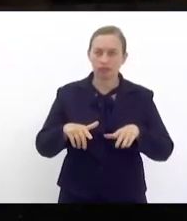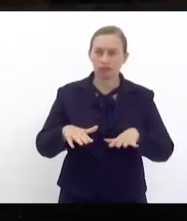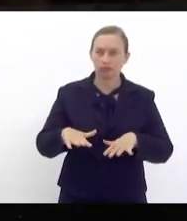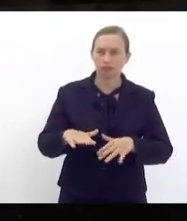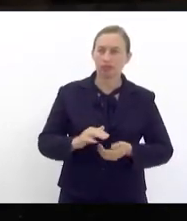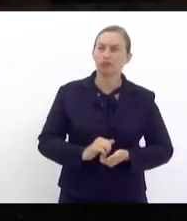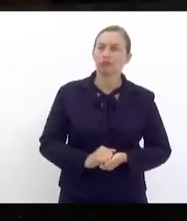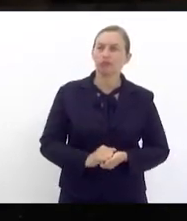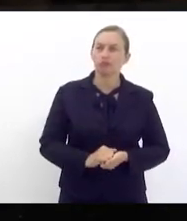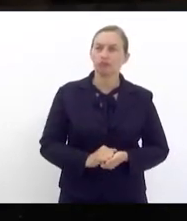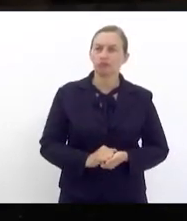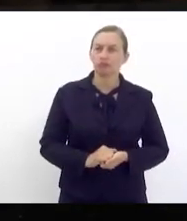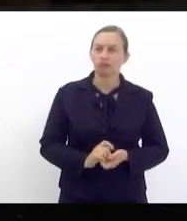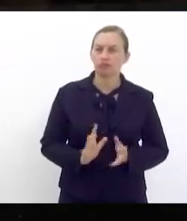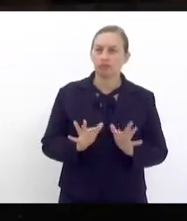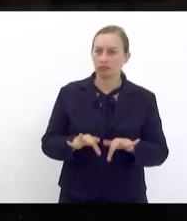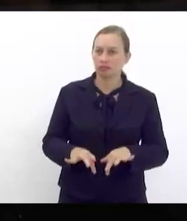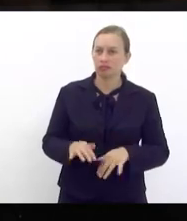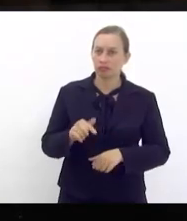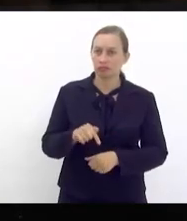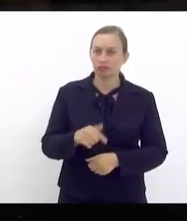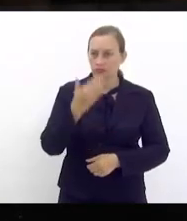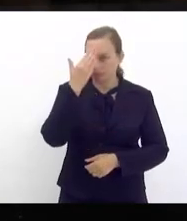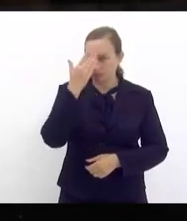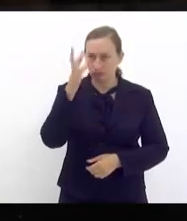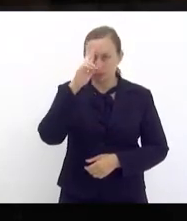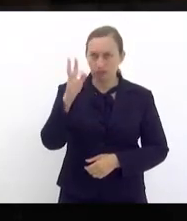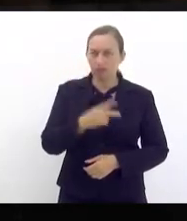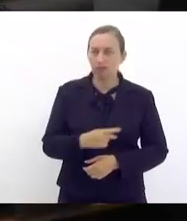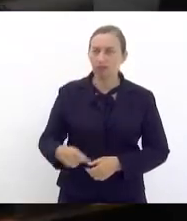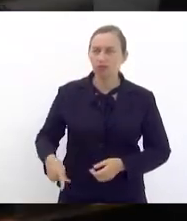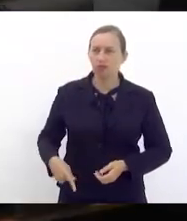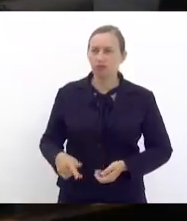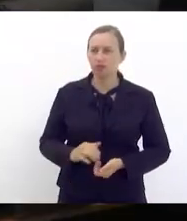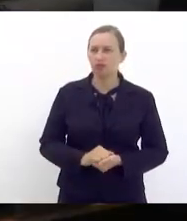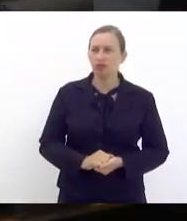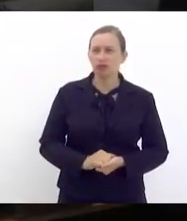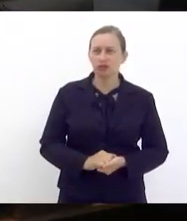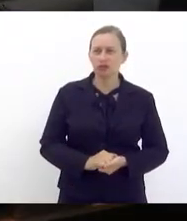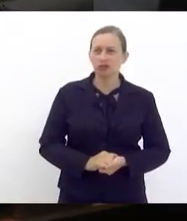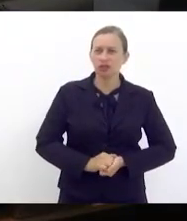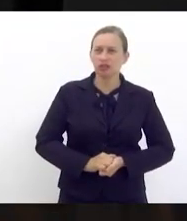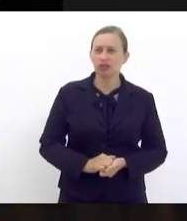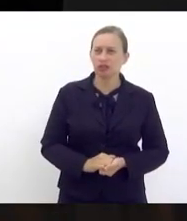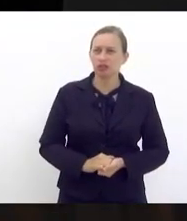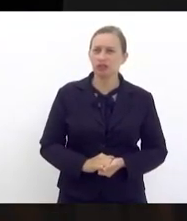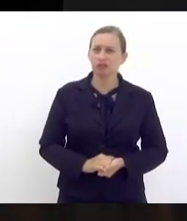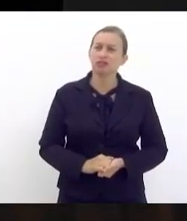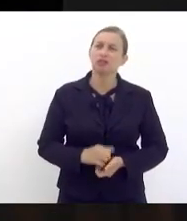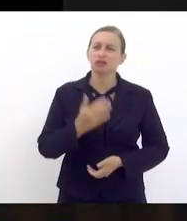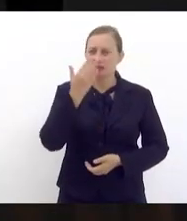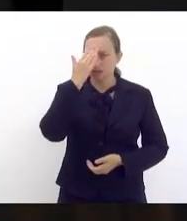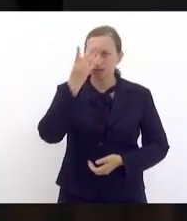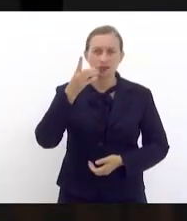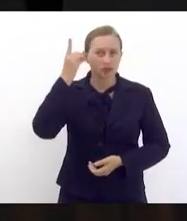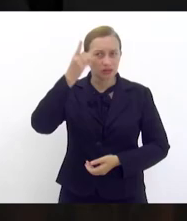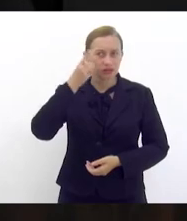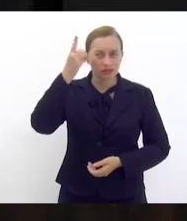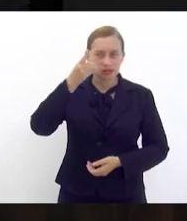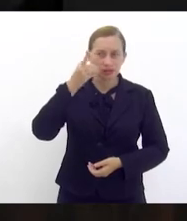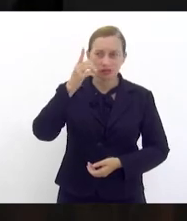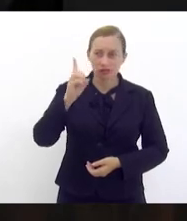bens e serviços. Termino por aqui. Obrigada, presidente. Obrigado, deputada Dani. Para